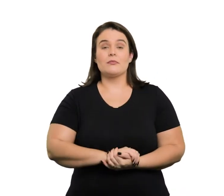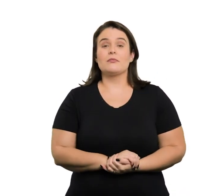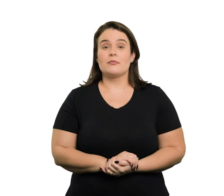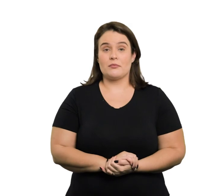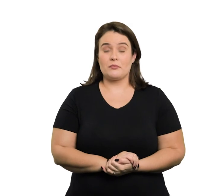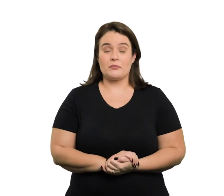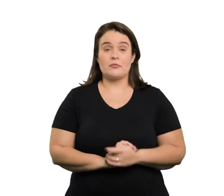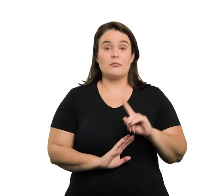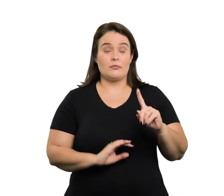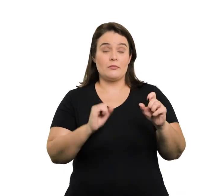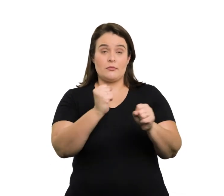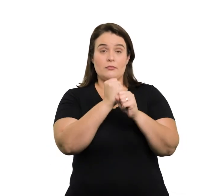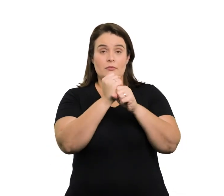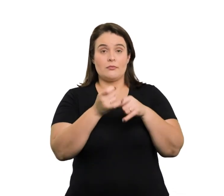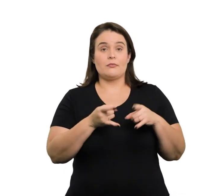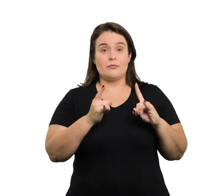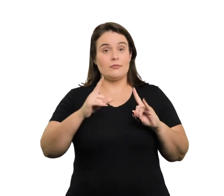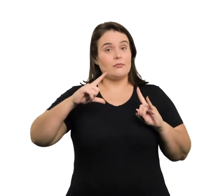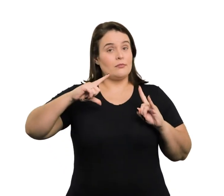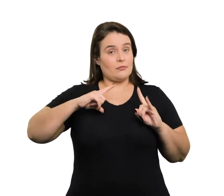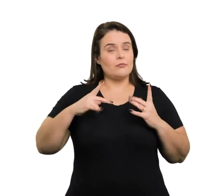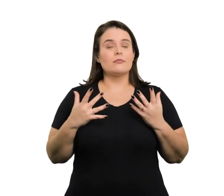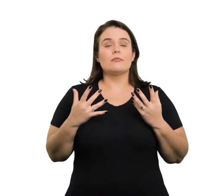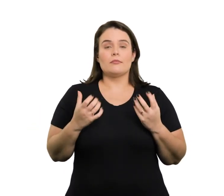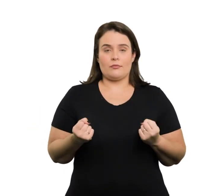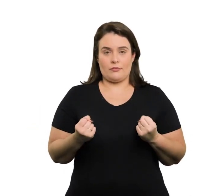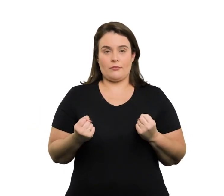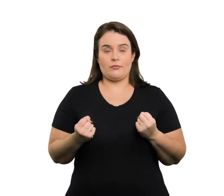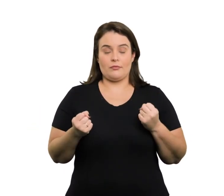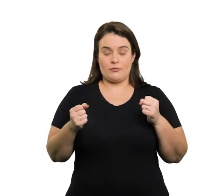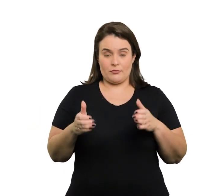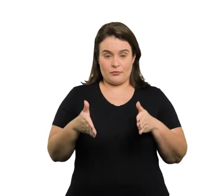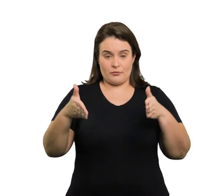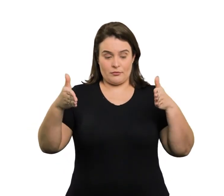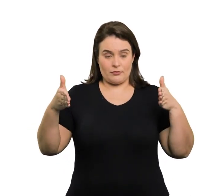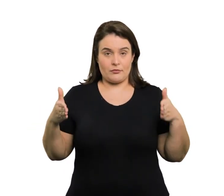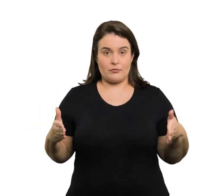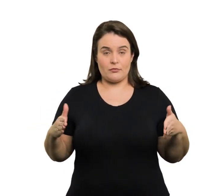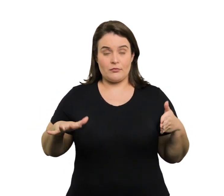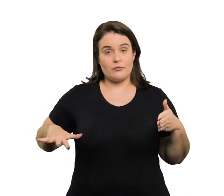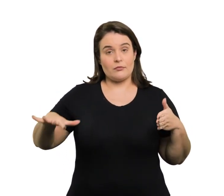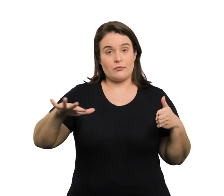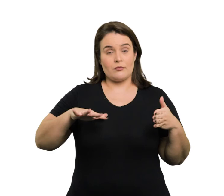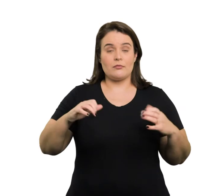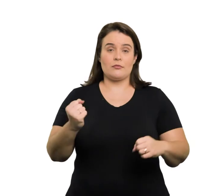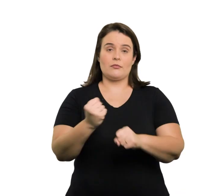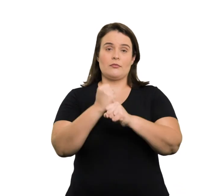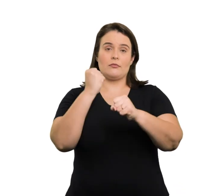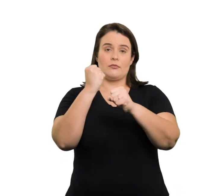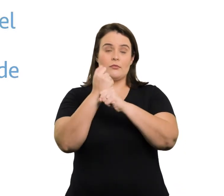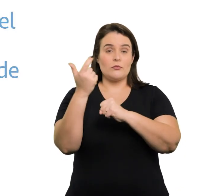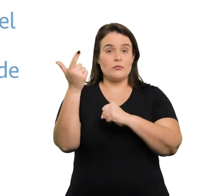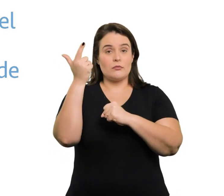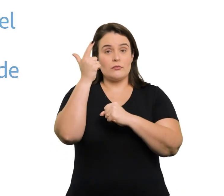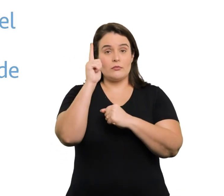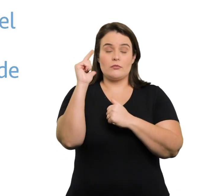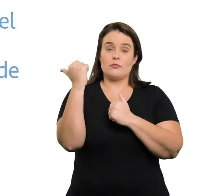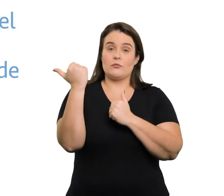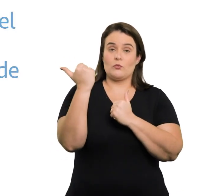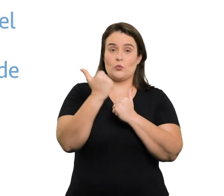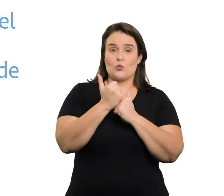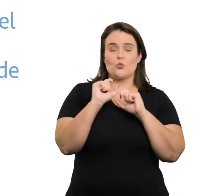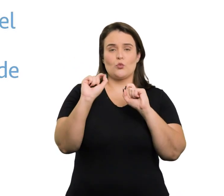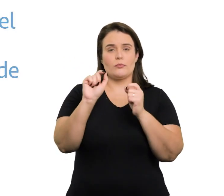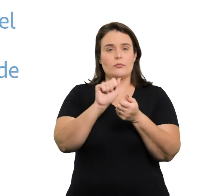Na requalificação de edificação existente, é admitida a ampliação da área construída para suprir